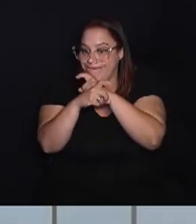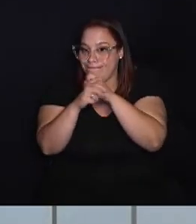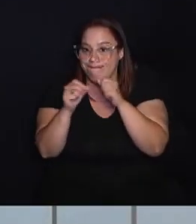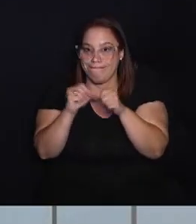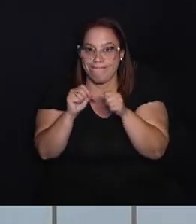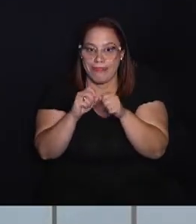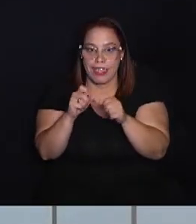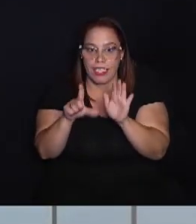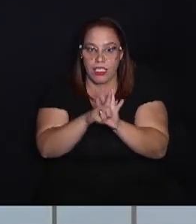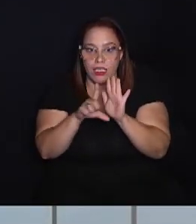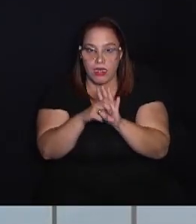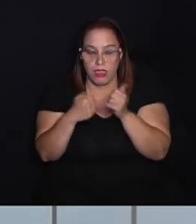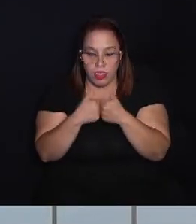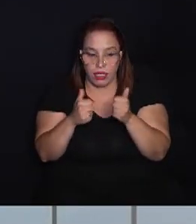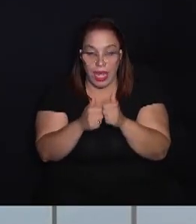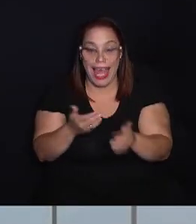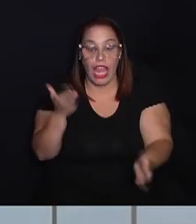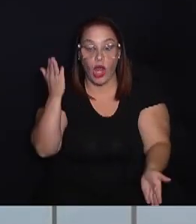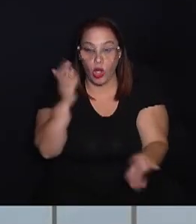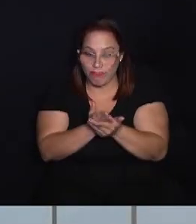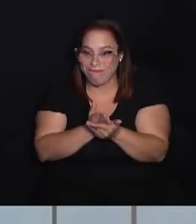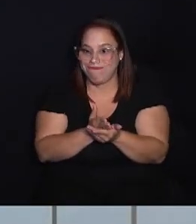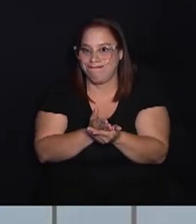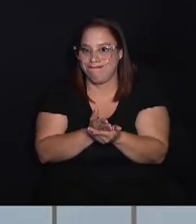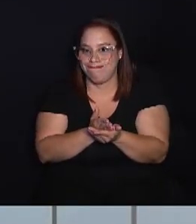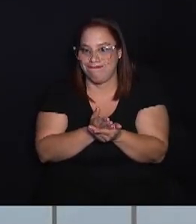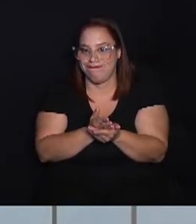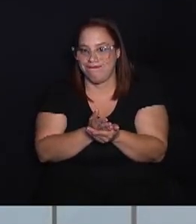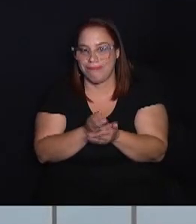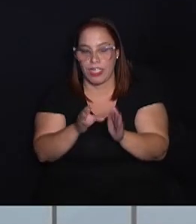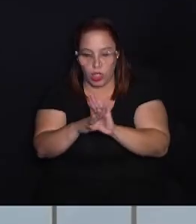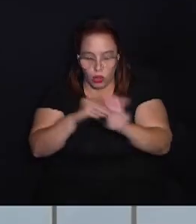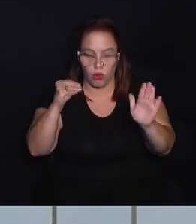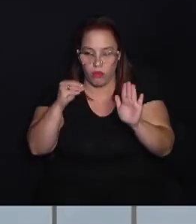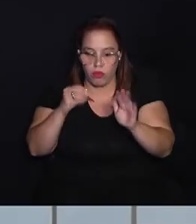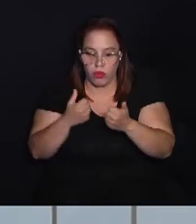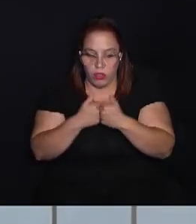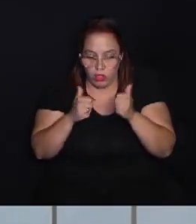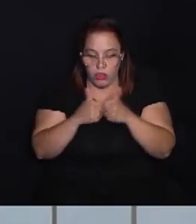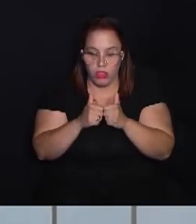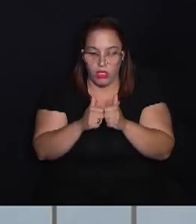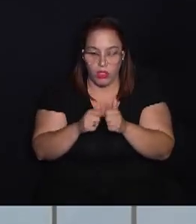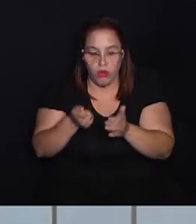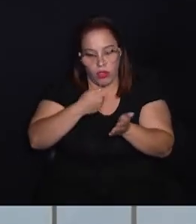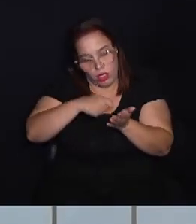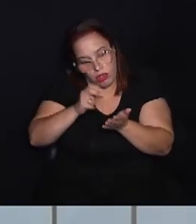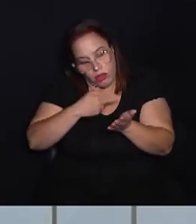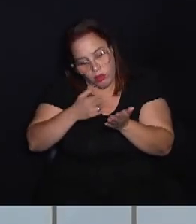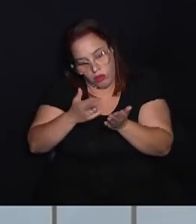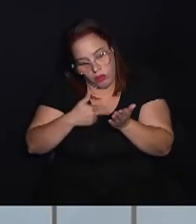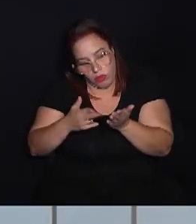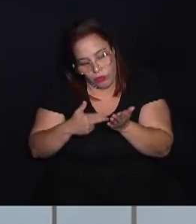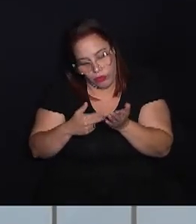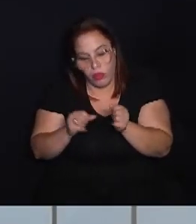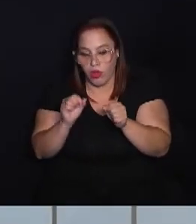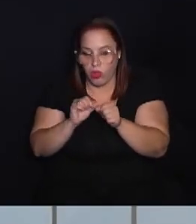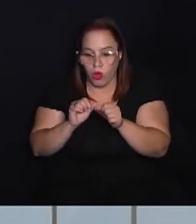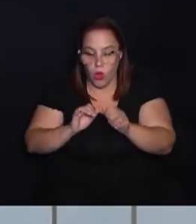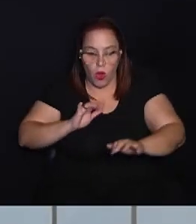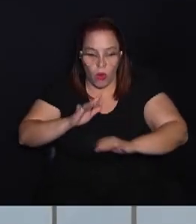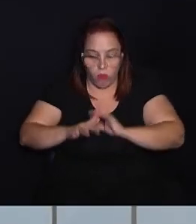estiagem prolongada, né? Sim. Variação do calor, né? Da temperatura, às vezes muito quente, às vezes